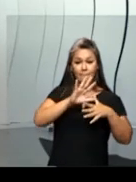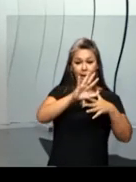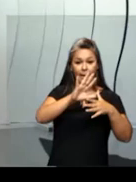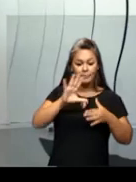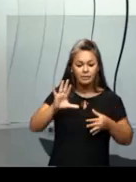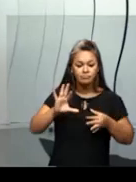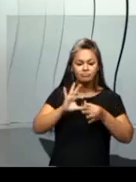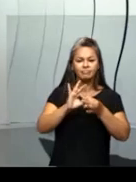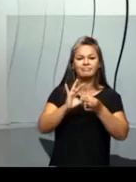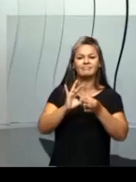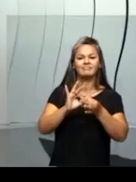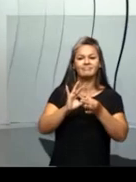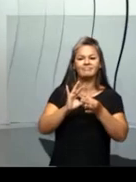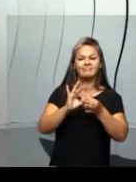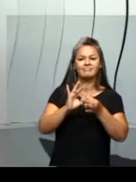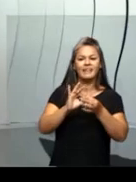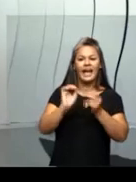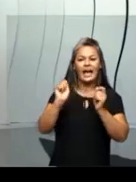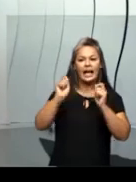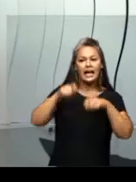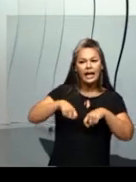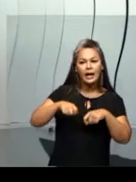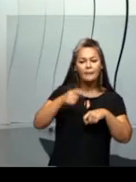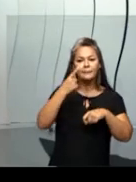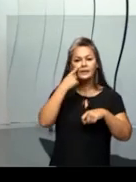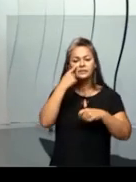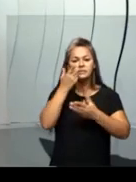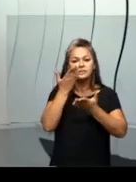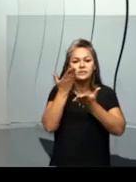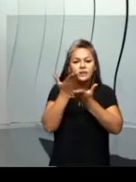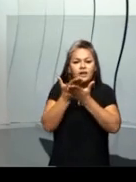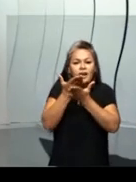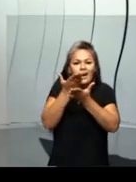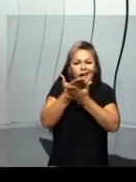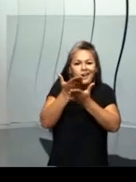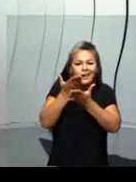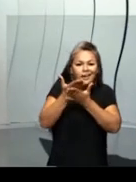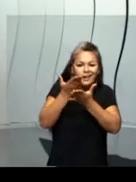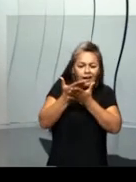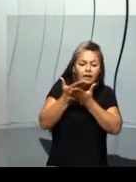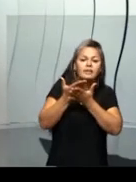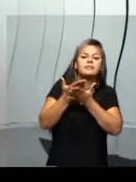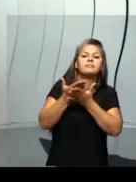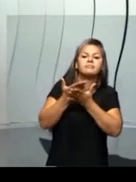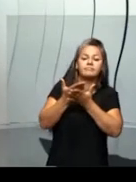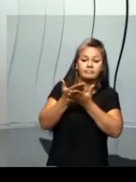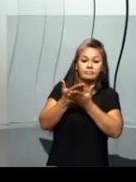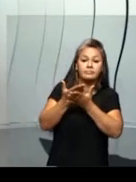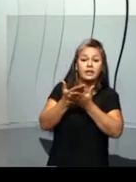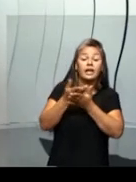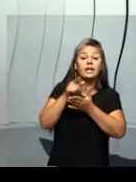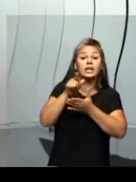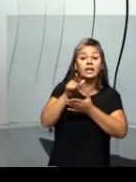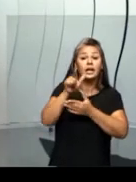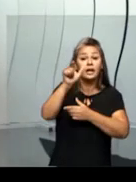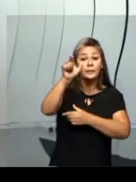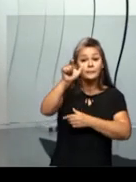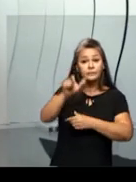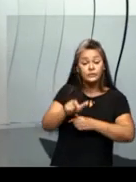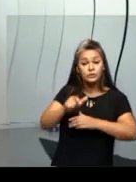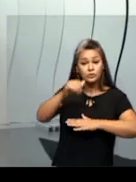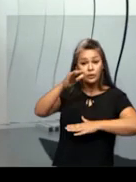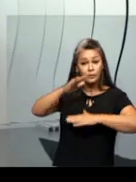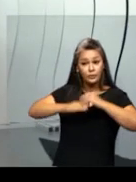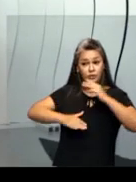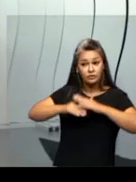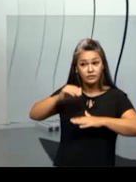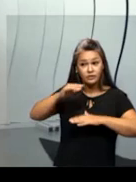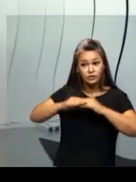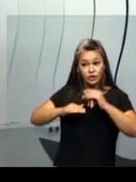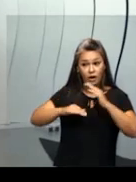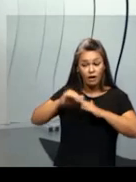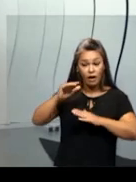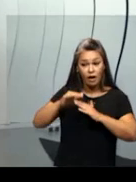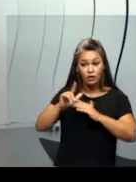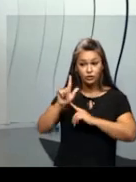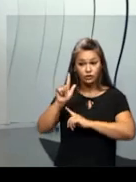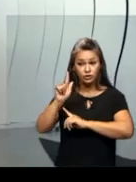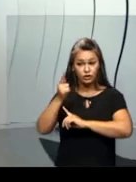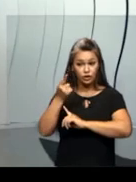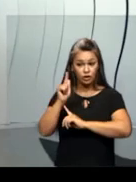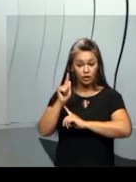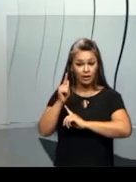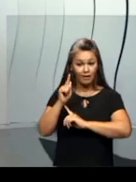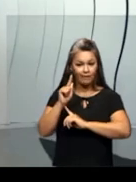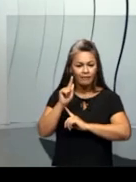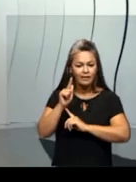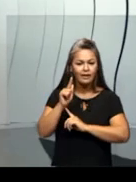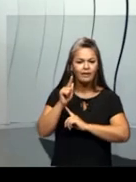né? Essa construção desses mapas, ou seja, para justamente o geógrafo se aprimorar dela e automaticamente